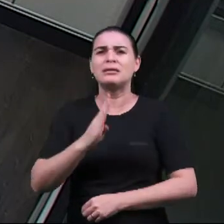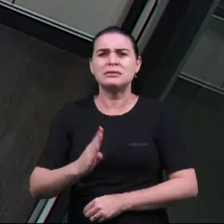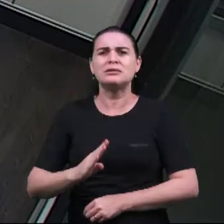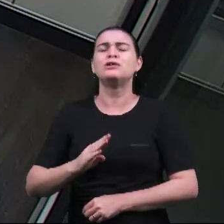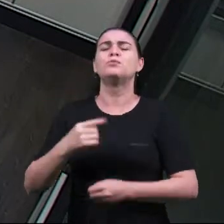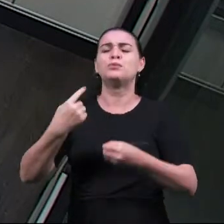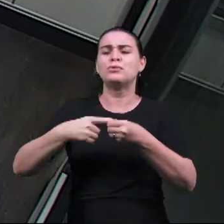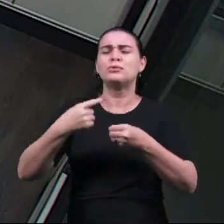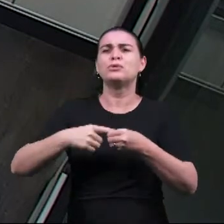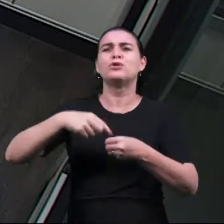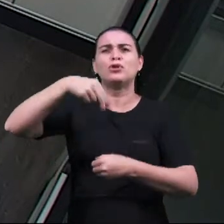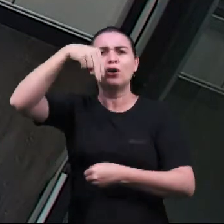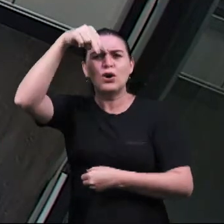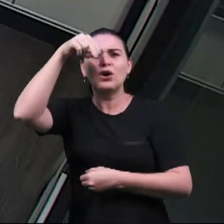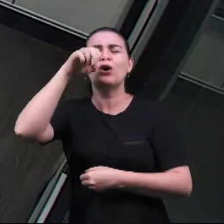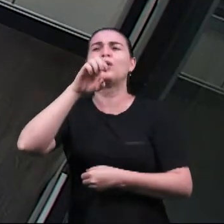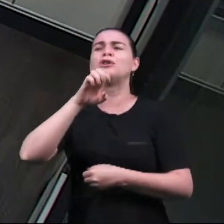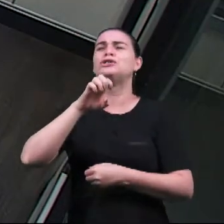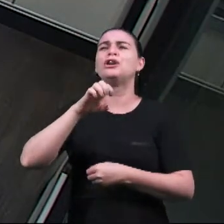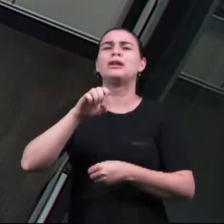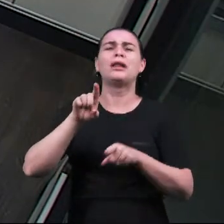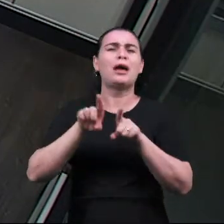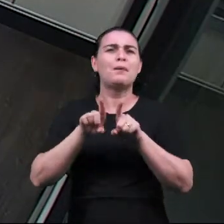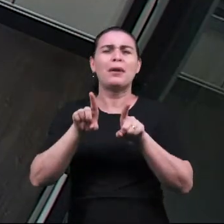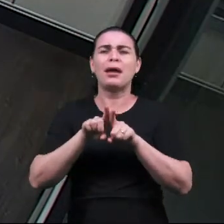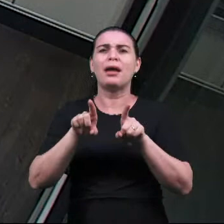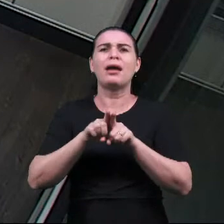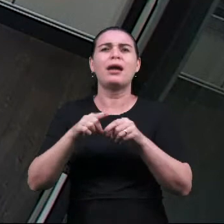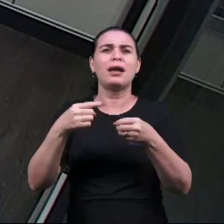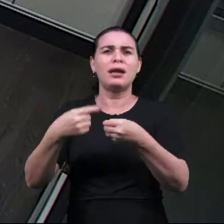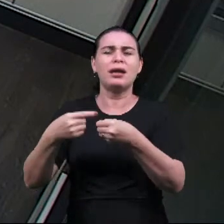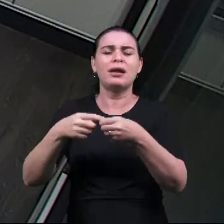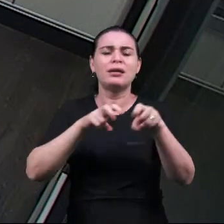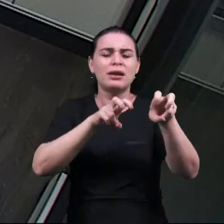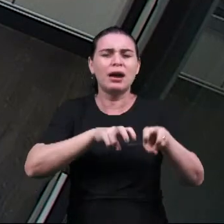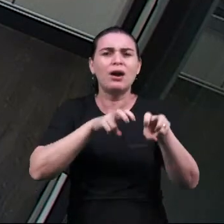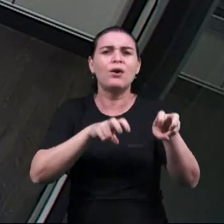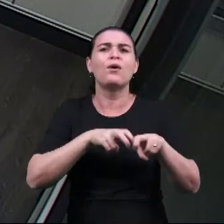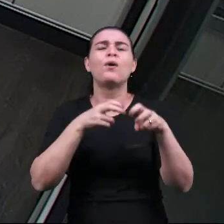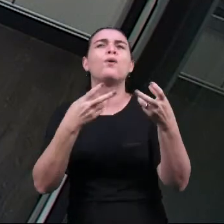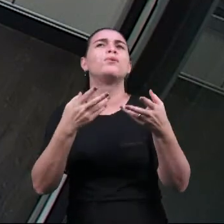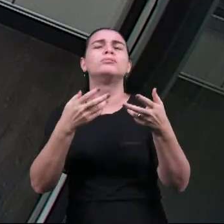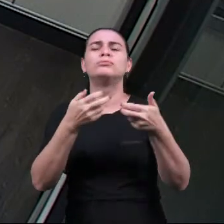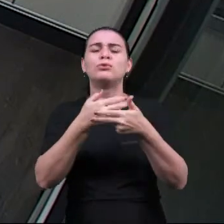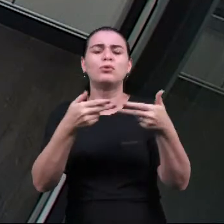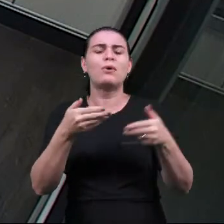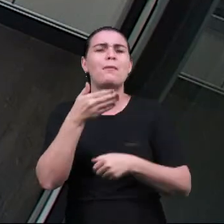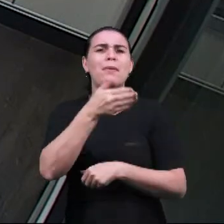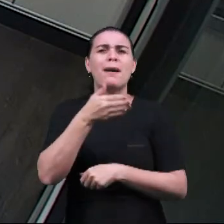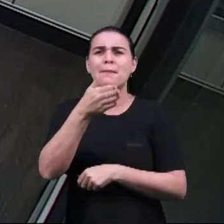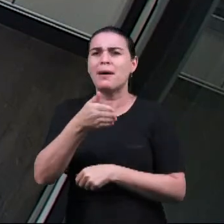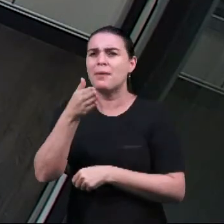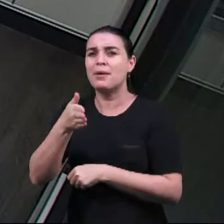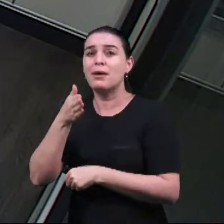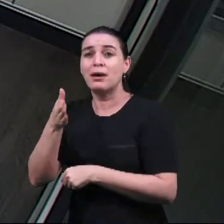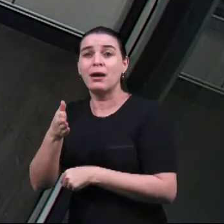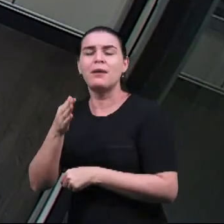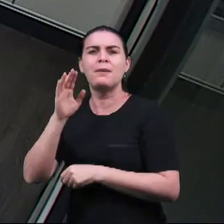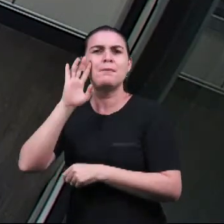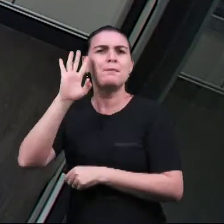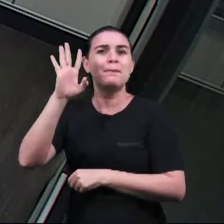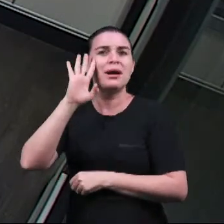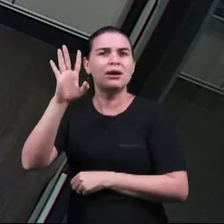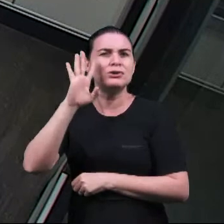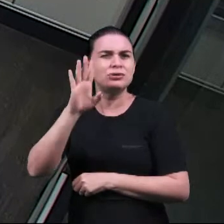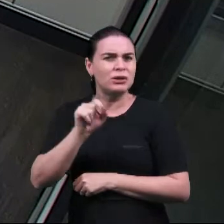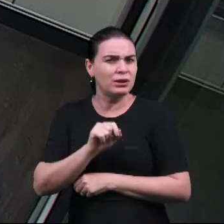interior. Os jovens trabalhar. Ele, inclusive, comentou isso no EBD. Sim. No EBD. Você imagina esses jovens que estão agora sendo candeias,